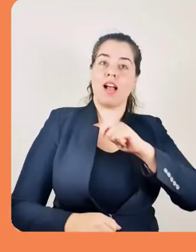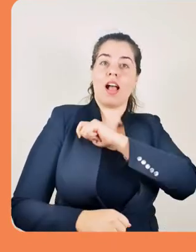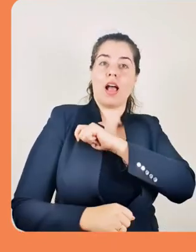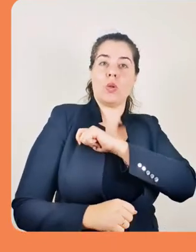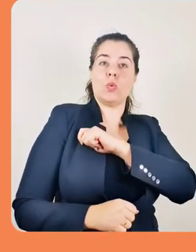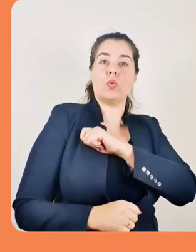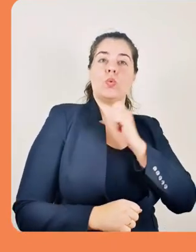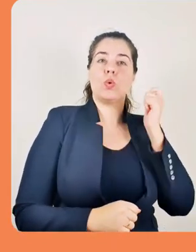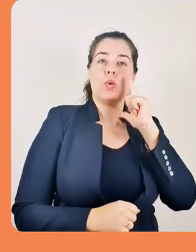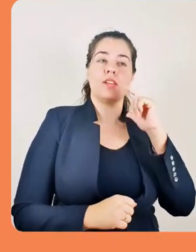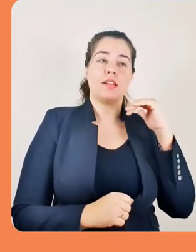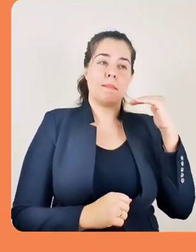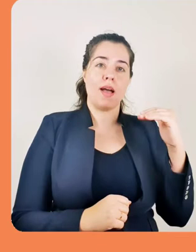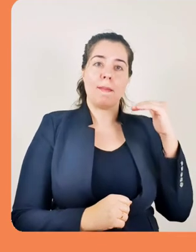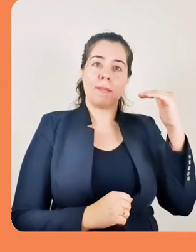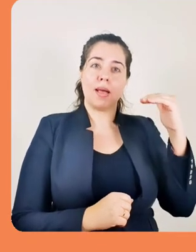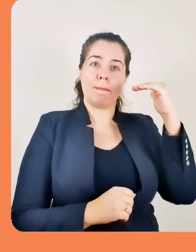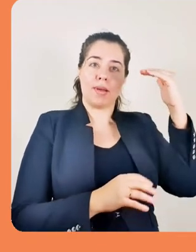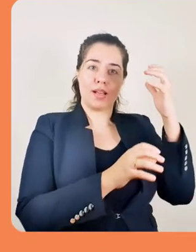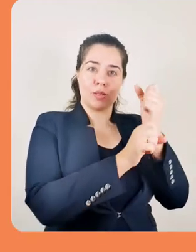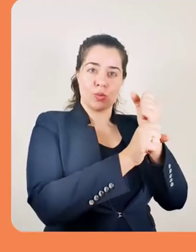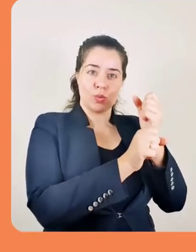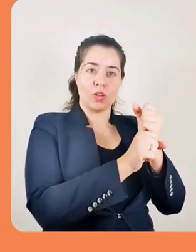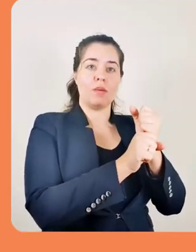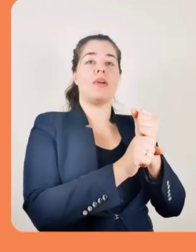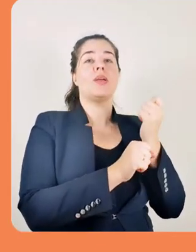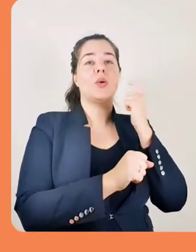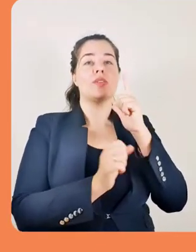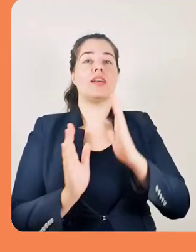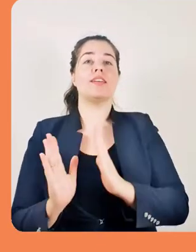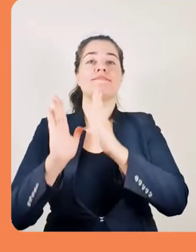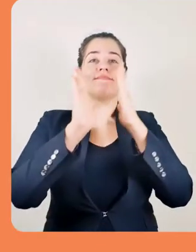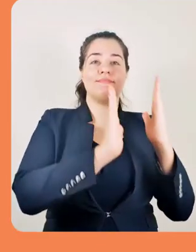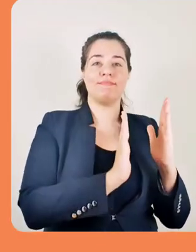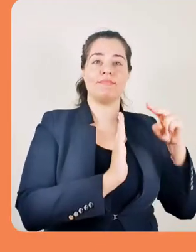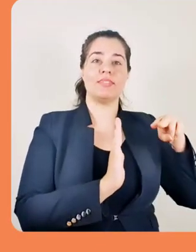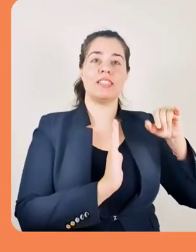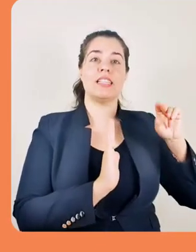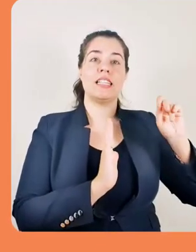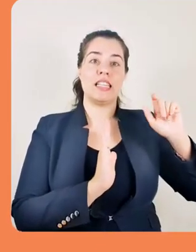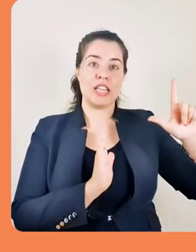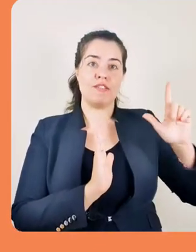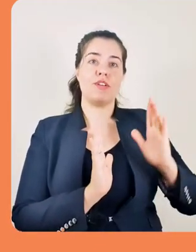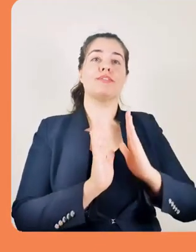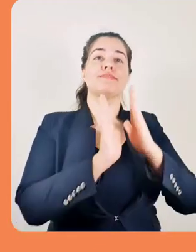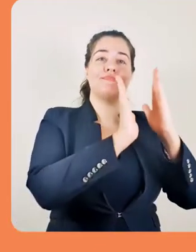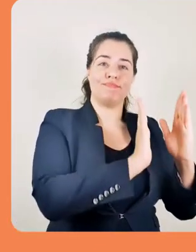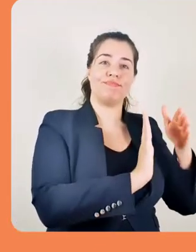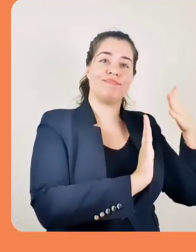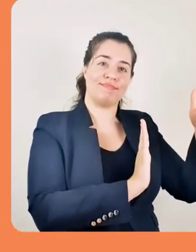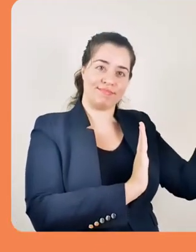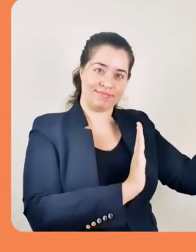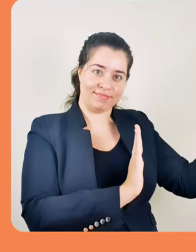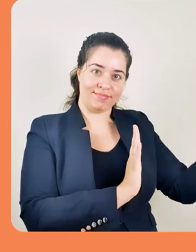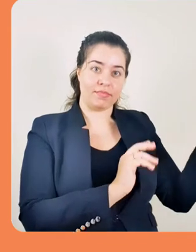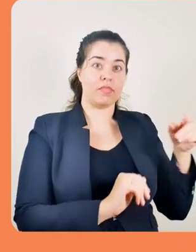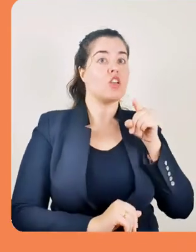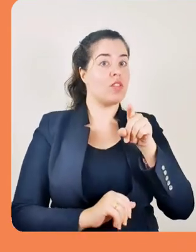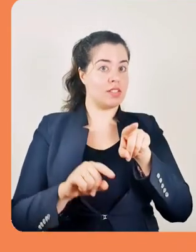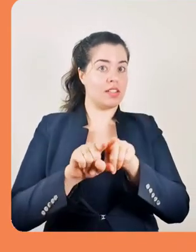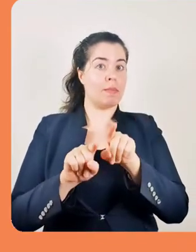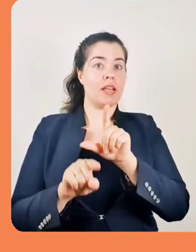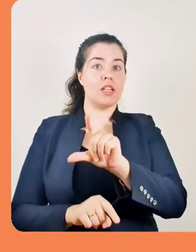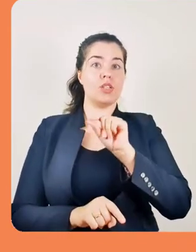E à medida que ele a chegue em um determinado ponto de uma determinada pontuação ele